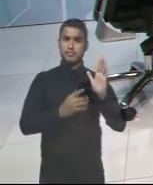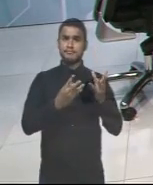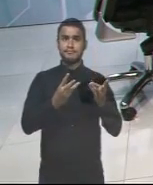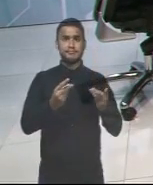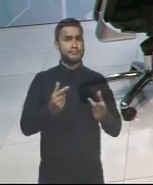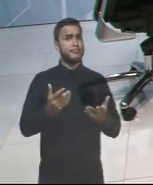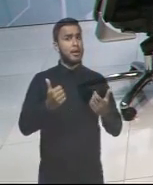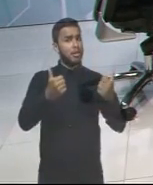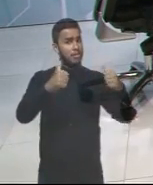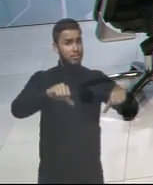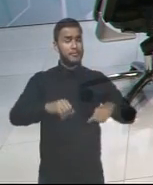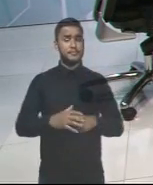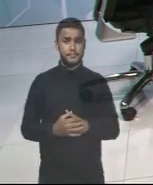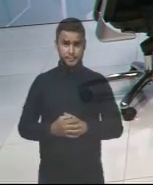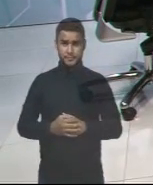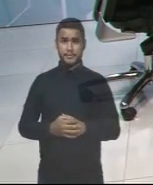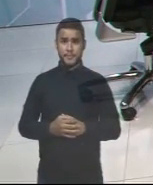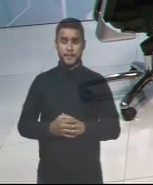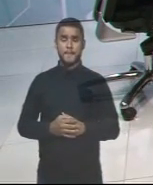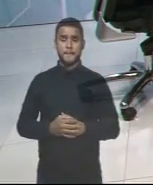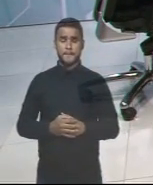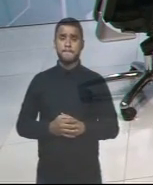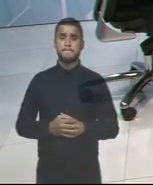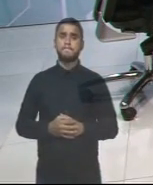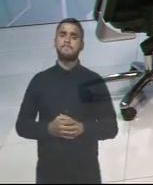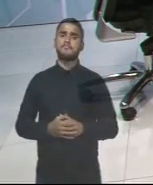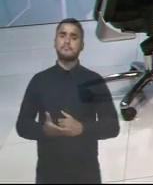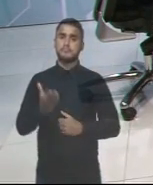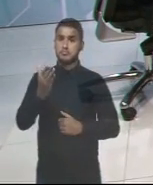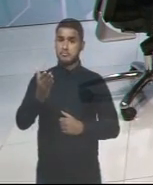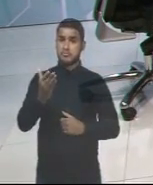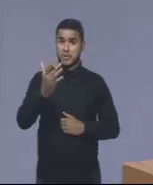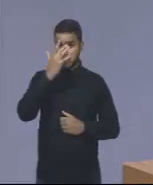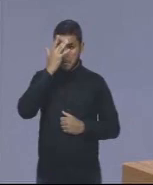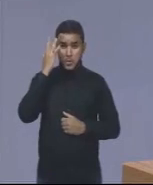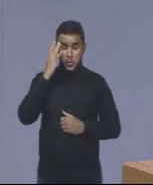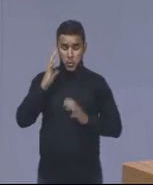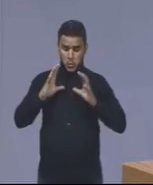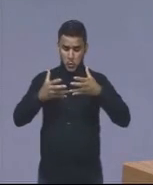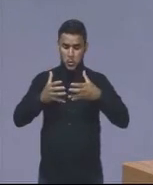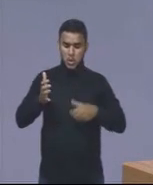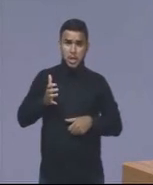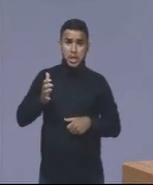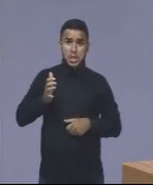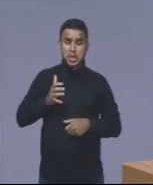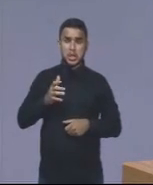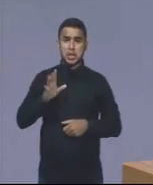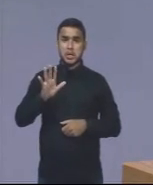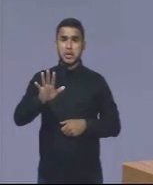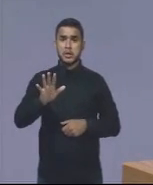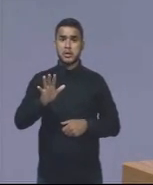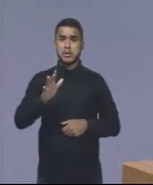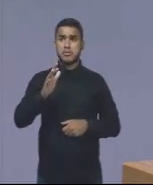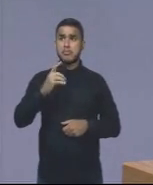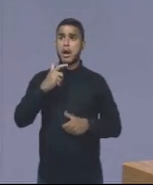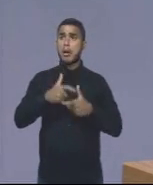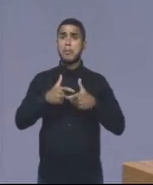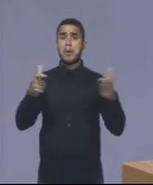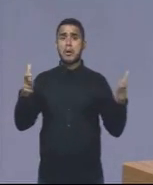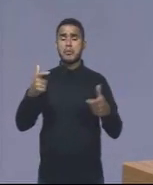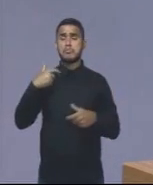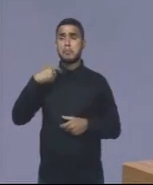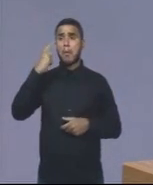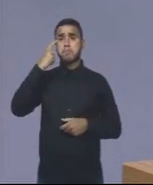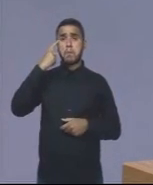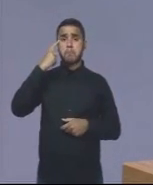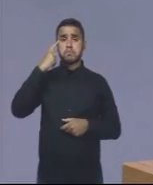do trabalhador brasileiro. E o nosso rico, na sua grande maioria, é burro, porque